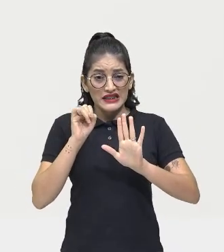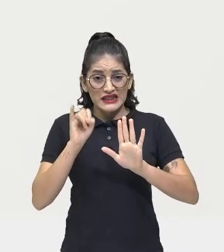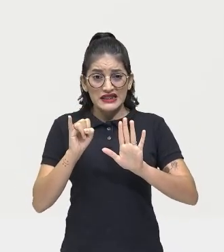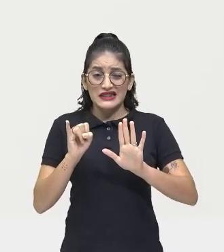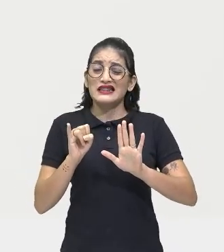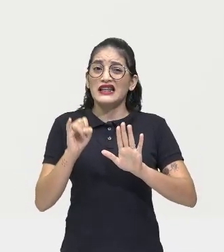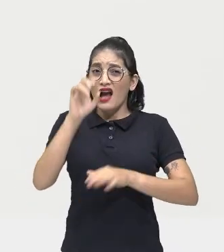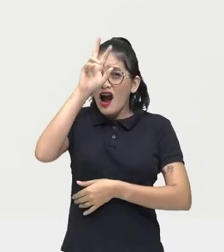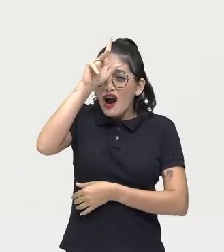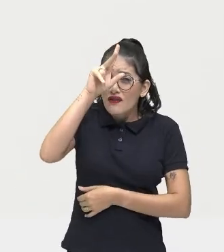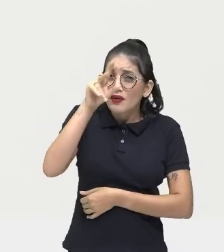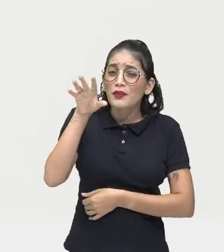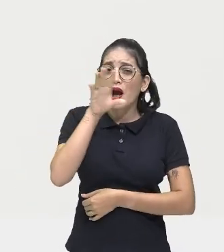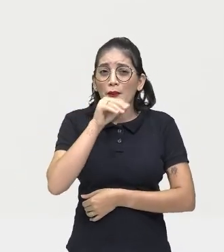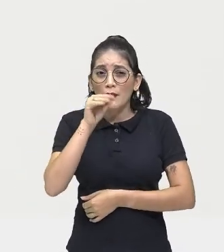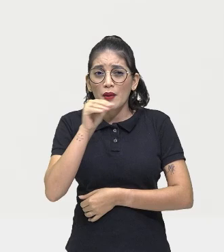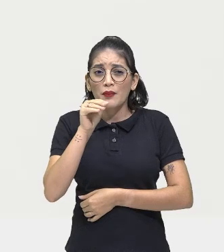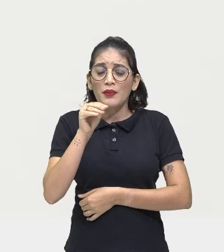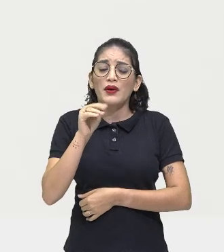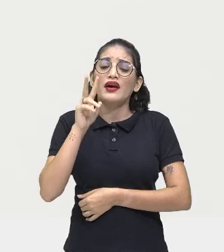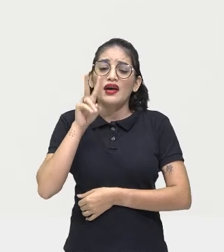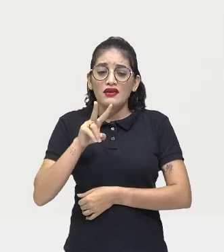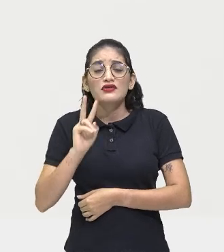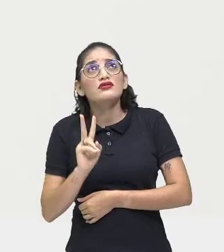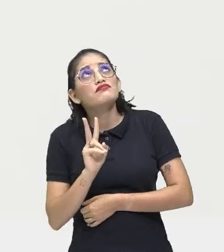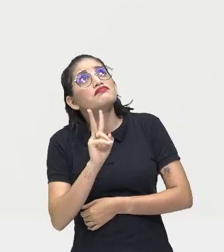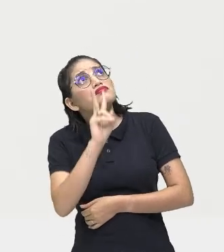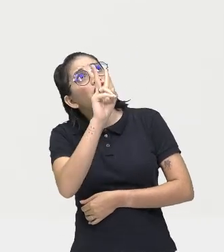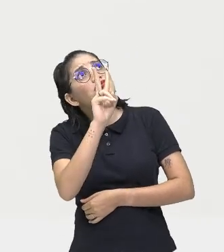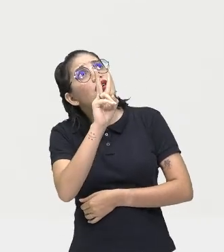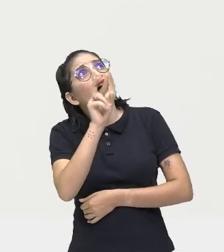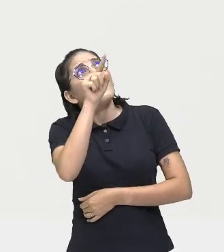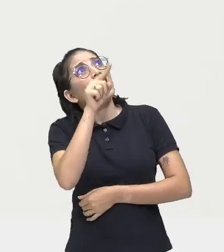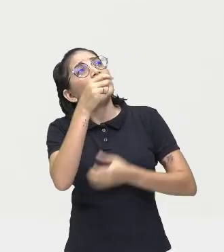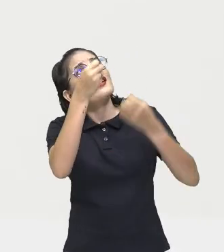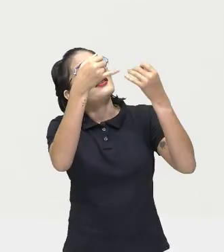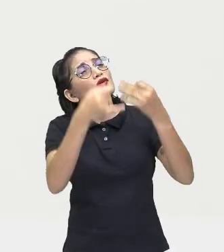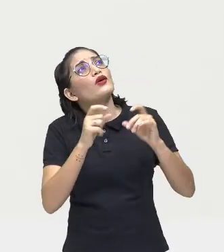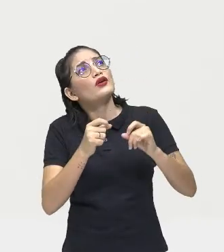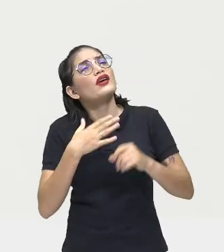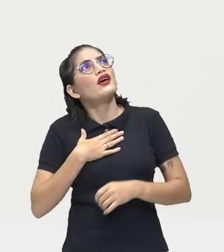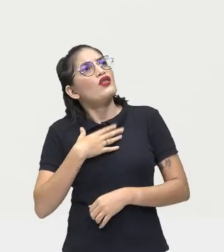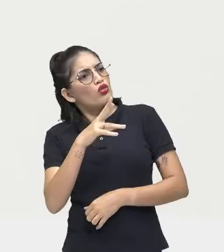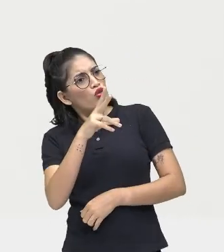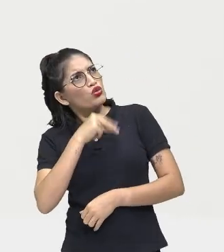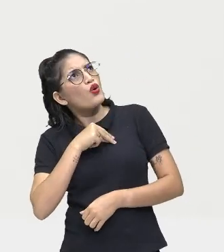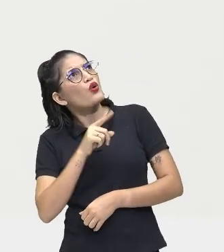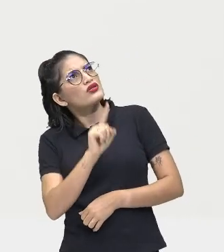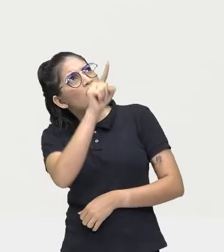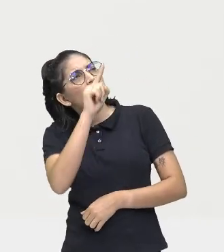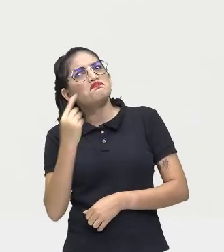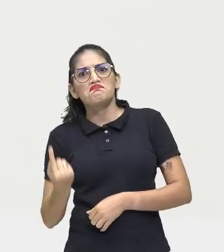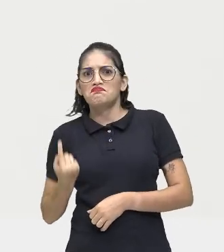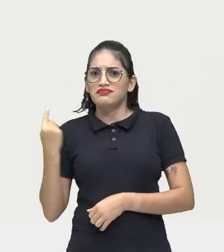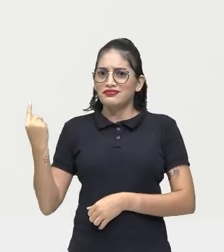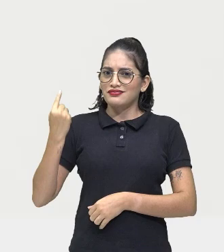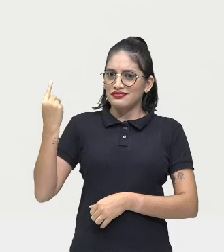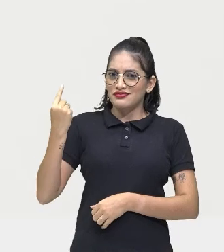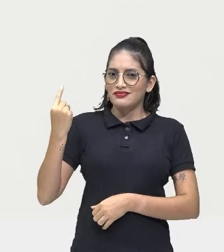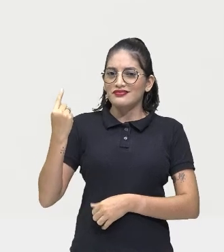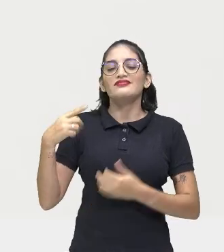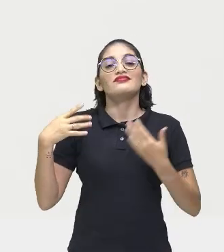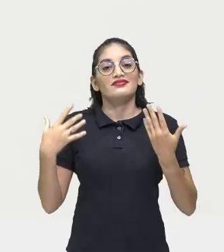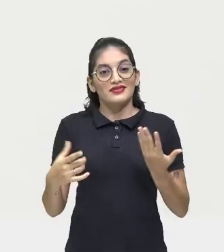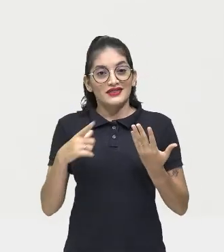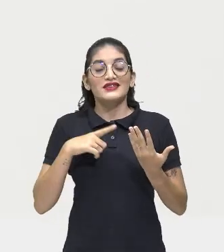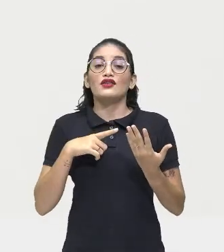formiga falasse e me visse lá do chão, ia dizer com certeza, minha nossa, que grandão. Certo? Então, temos aí